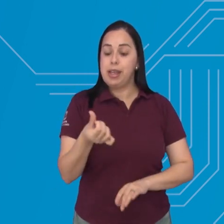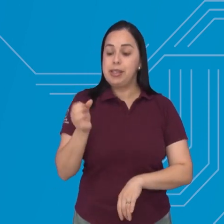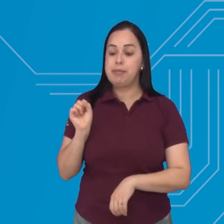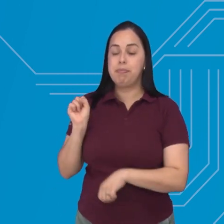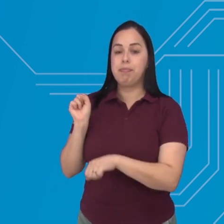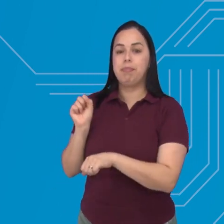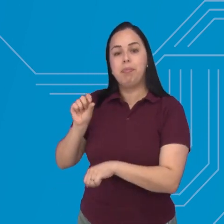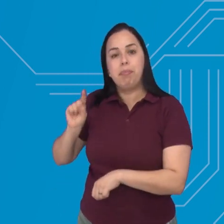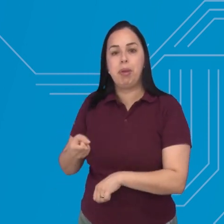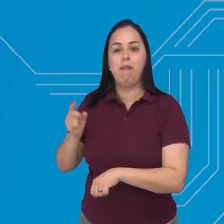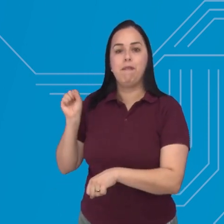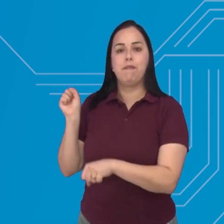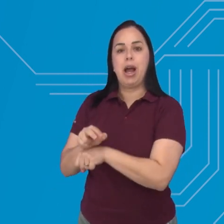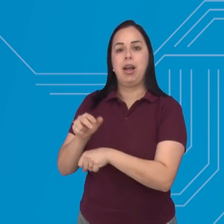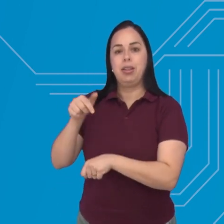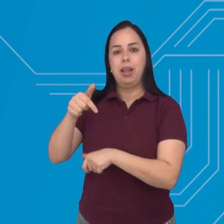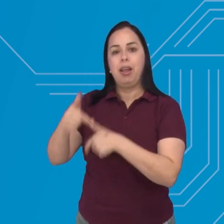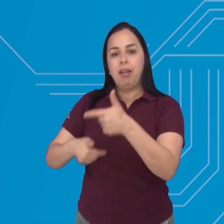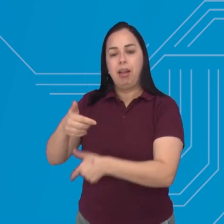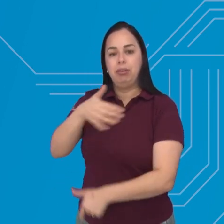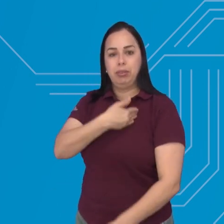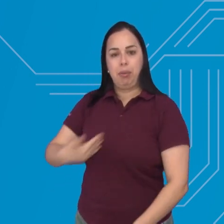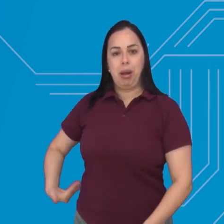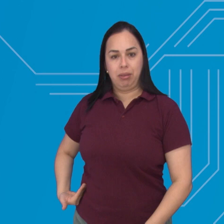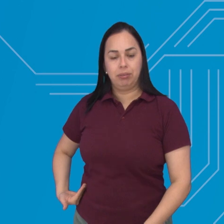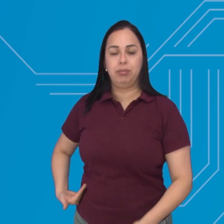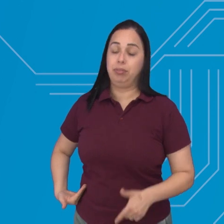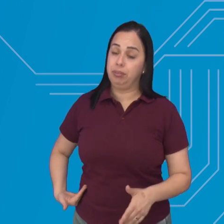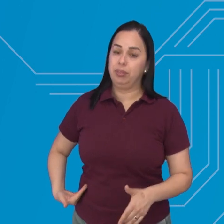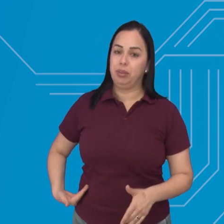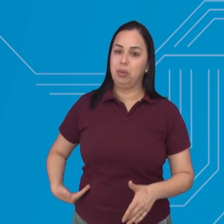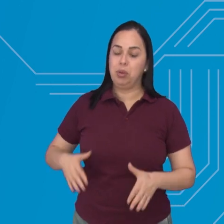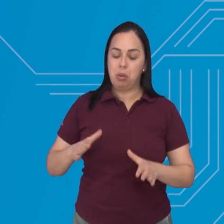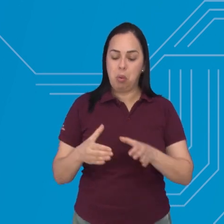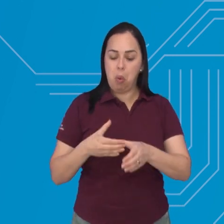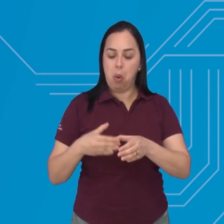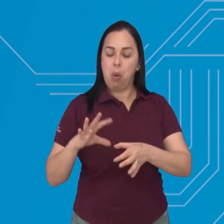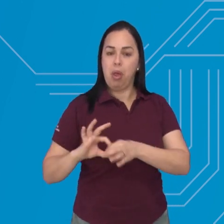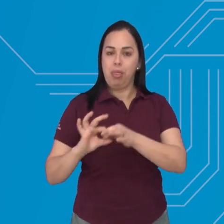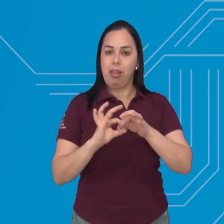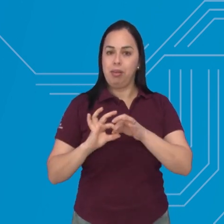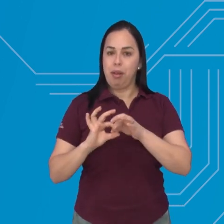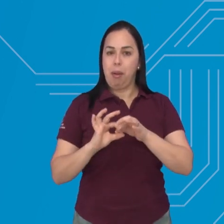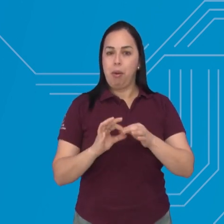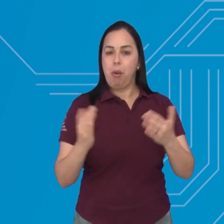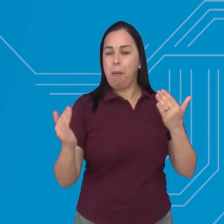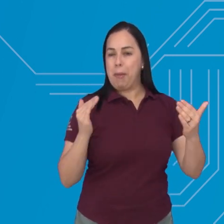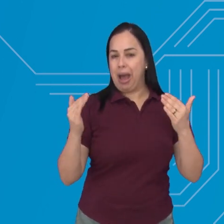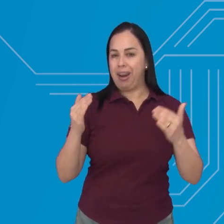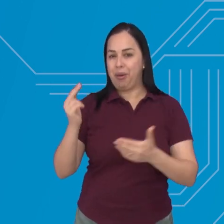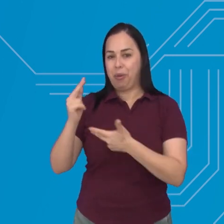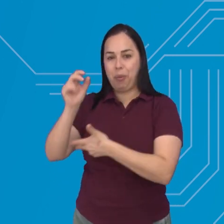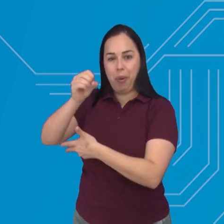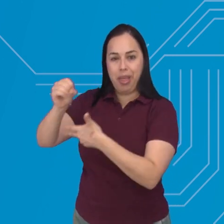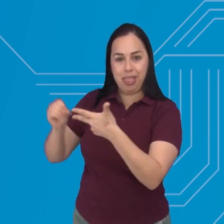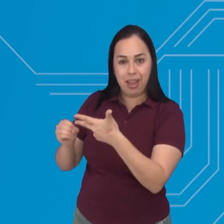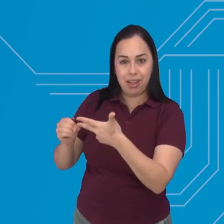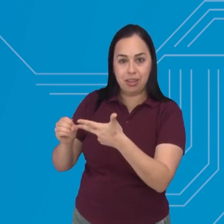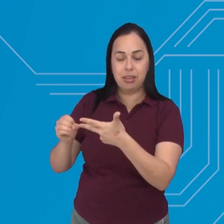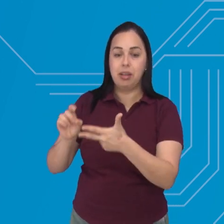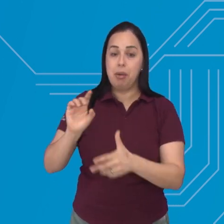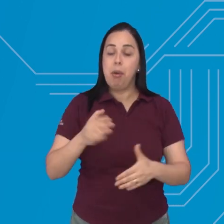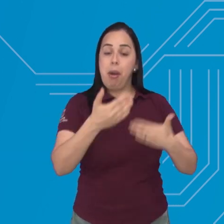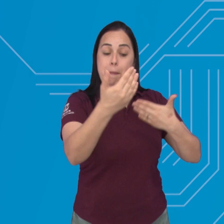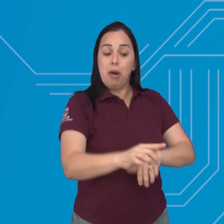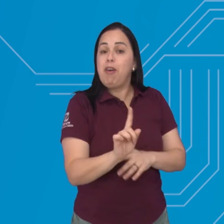de 6 mil vagas para cargos públicos em todo o país. Esse novo modelo vai funcionar como uma espécie de Enem dos concursos, a partir